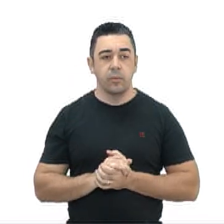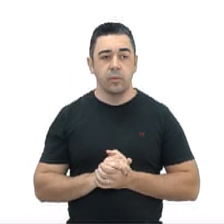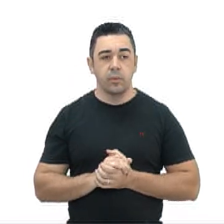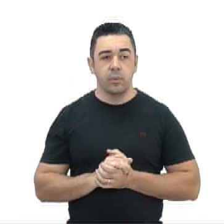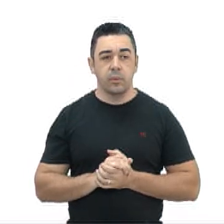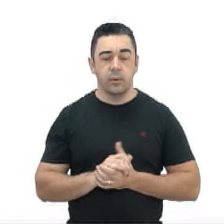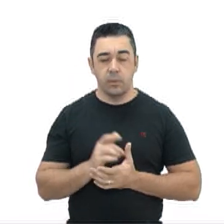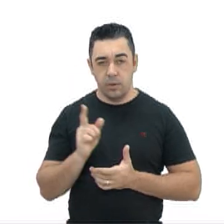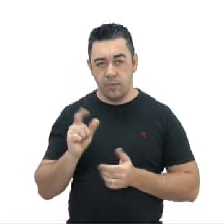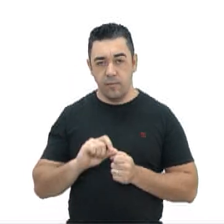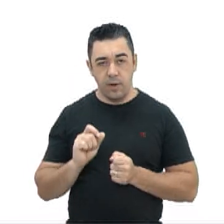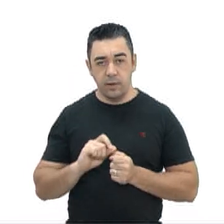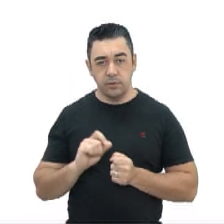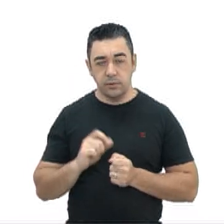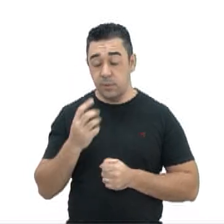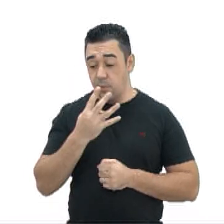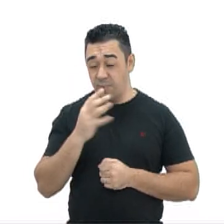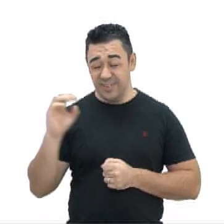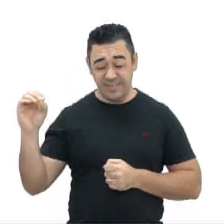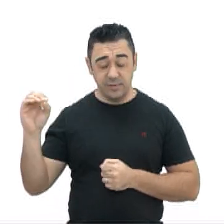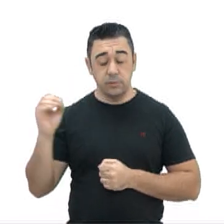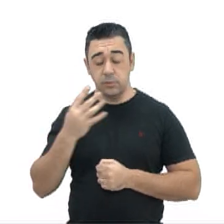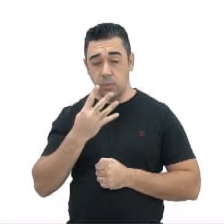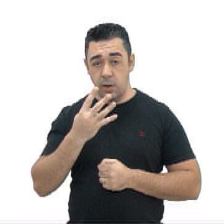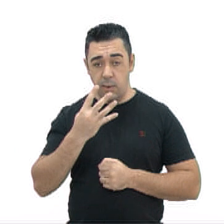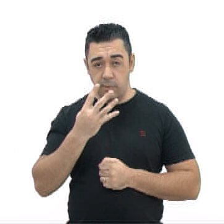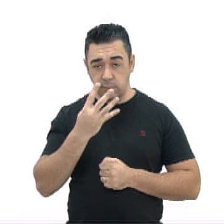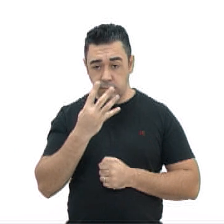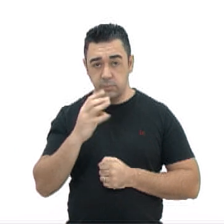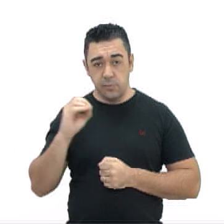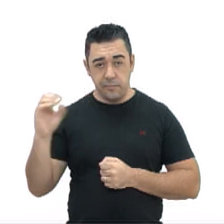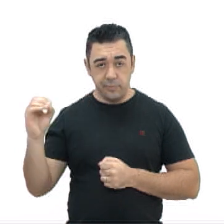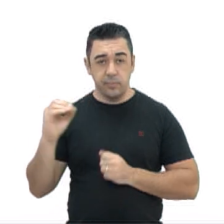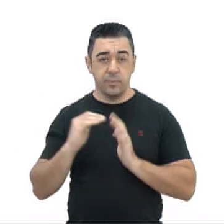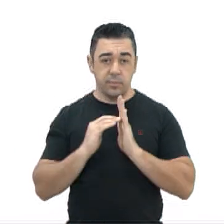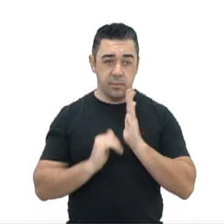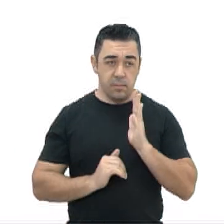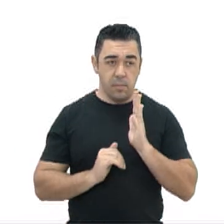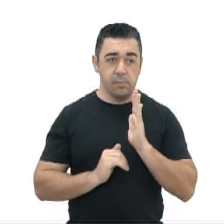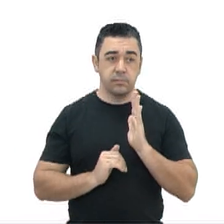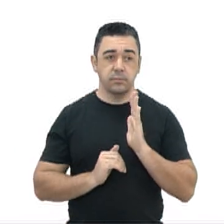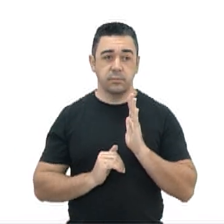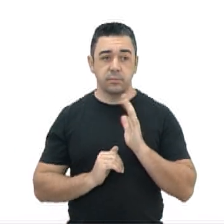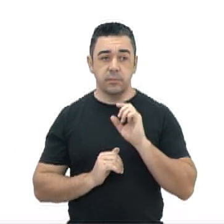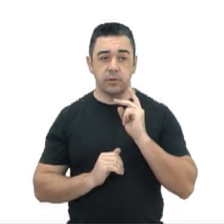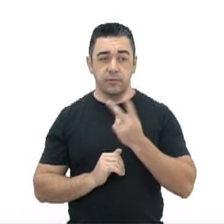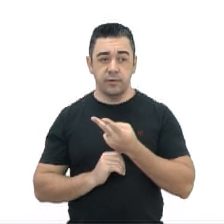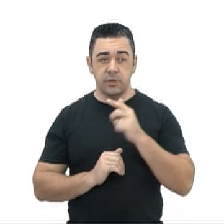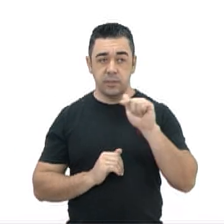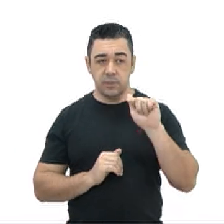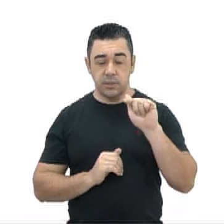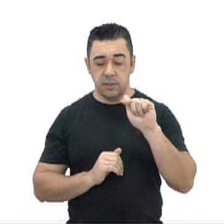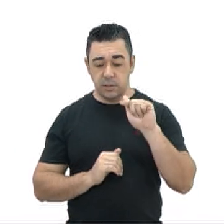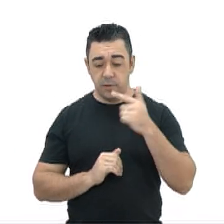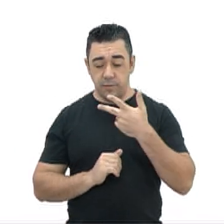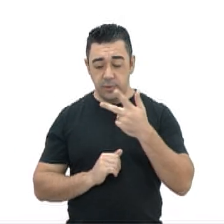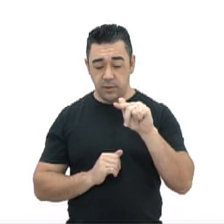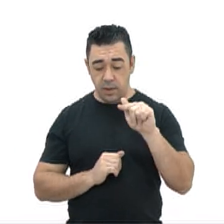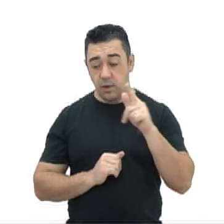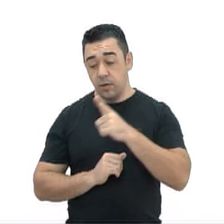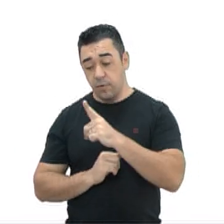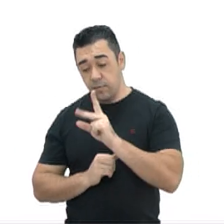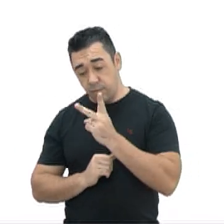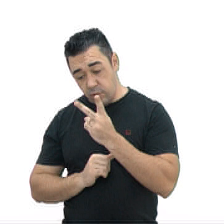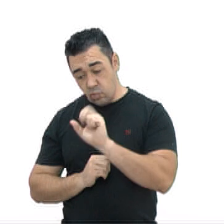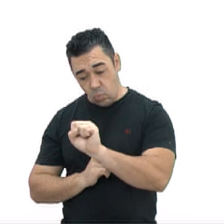faço? Lá no final eu vou subtrair, sobrou 4. Então eu abaixei 2 zeros aqui no final, né? 2 zeros. E aí o